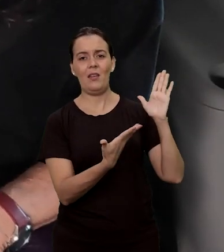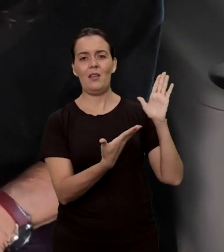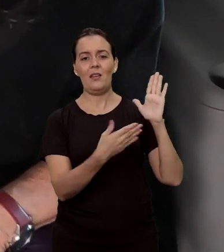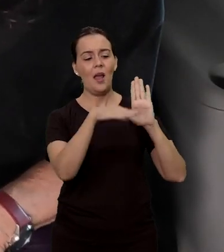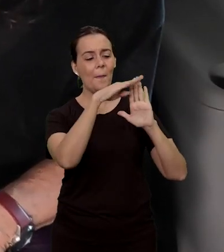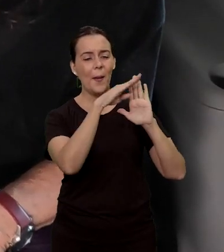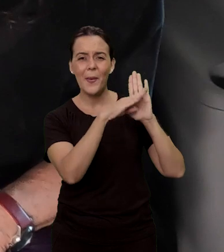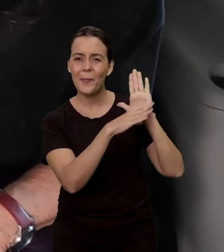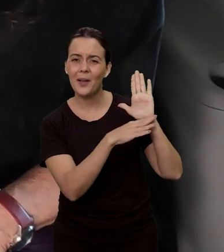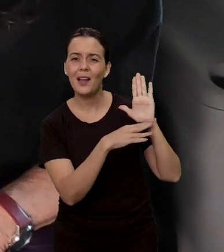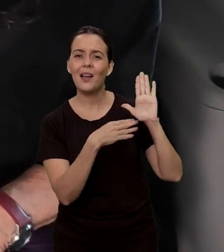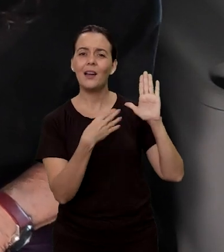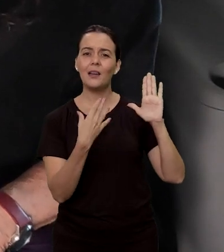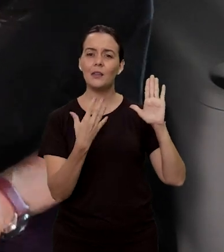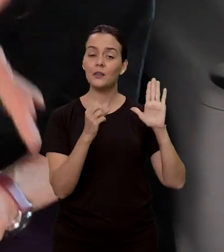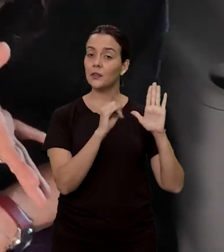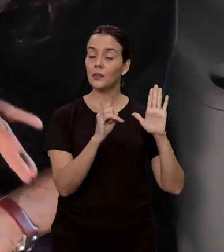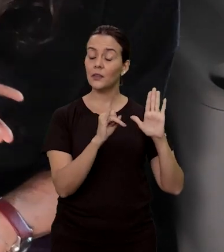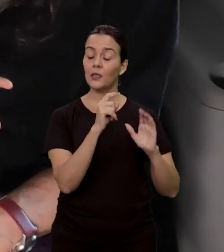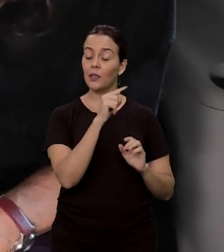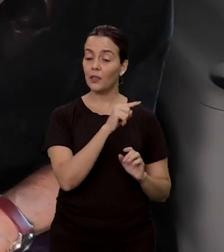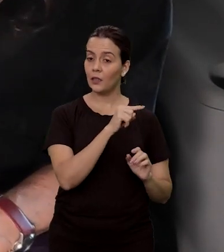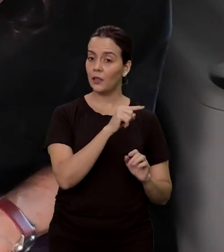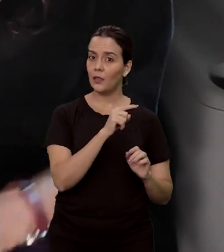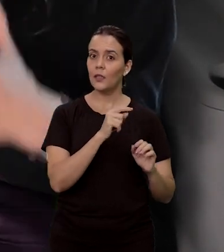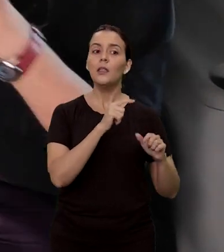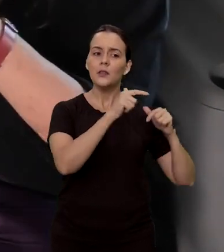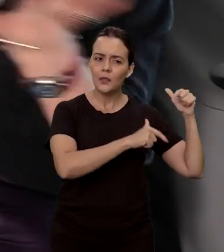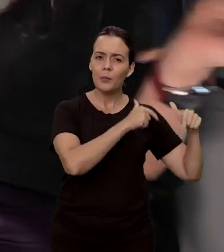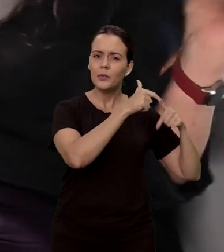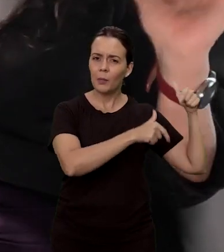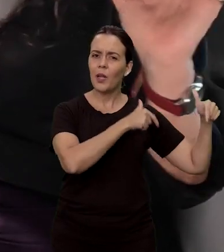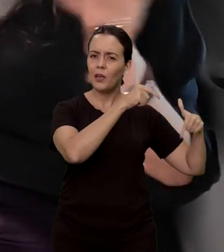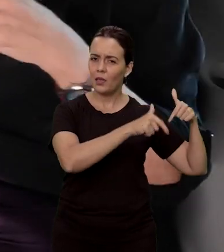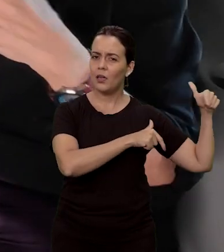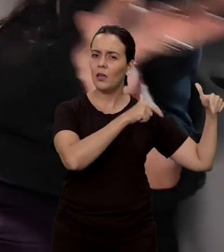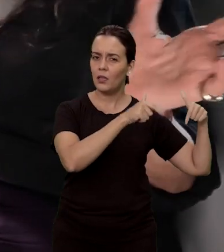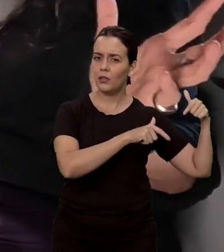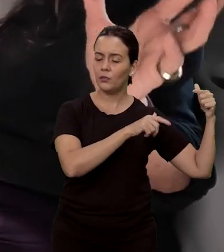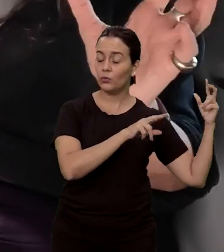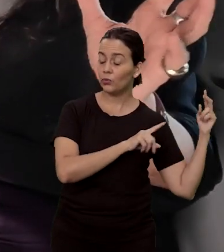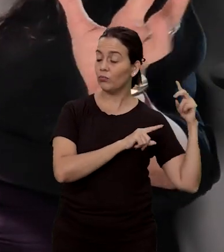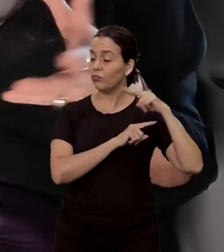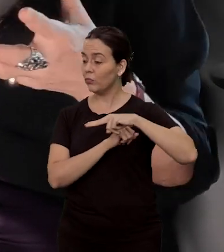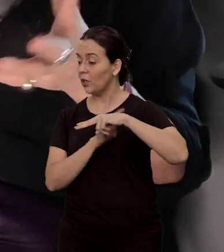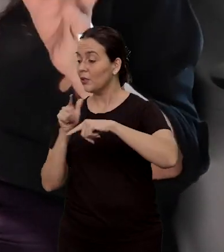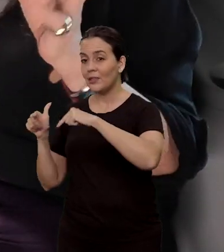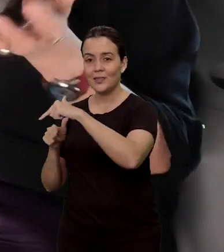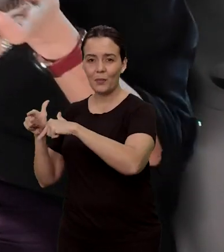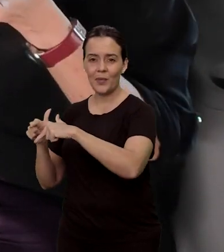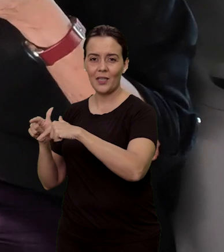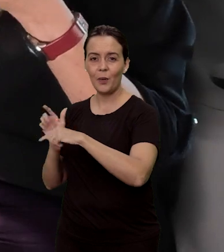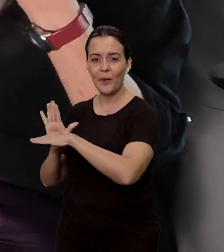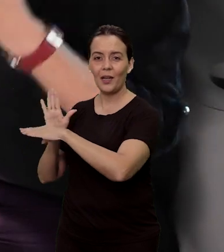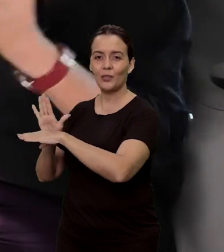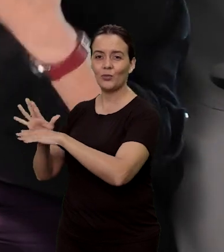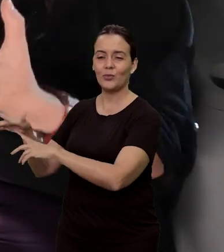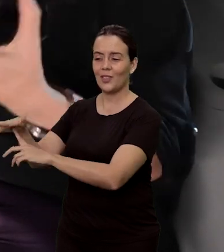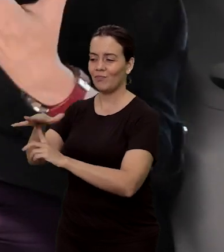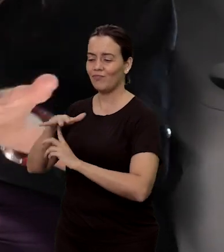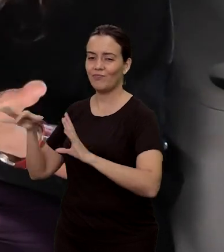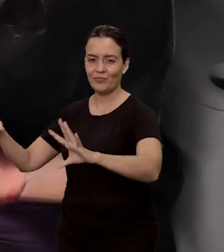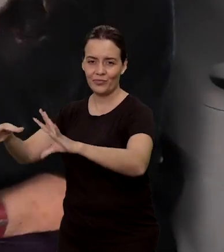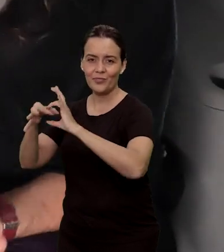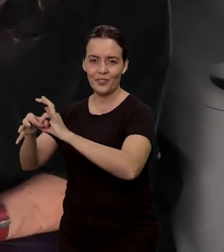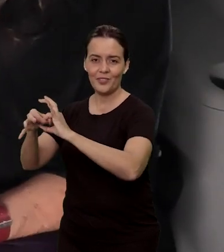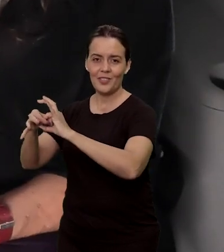se a torre souber que ela está a serviço da praça, a serviço do todo, do bem comum, a gente consegue